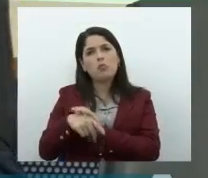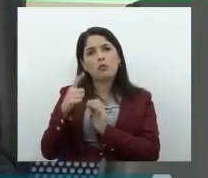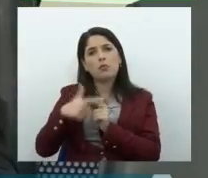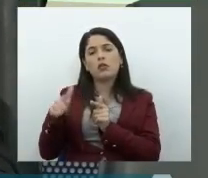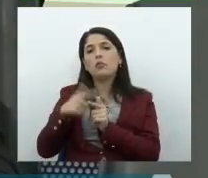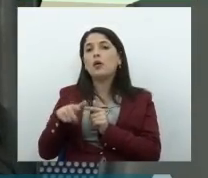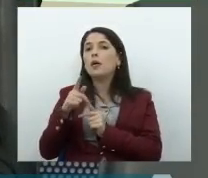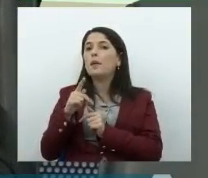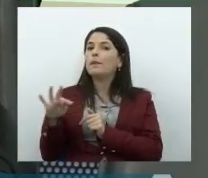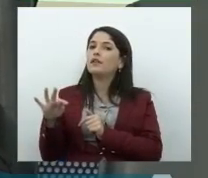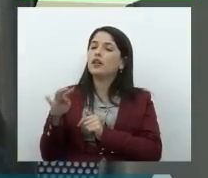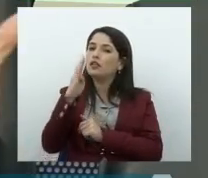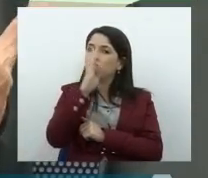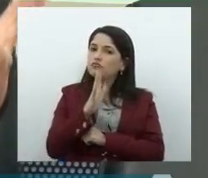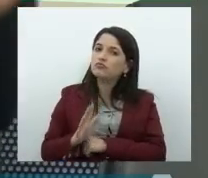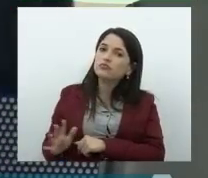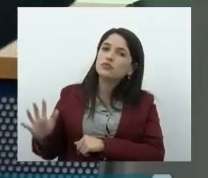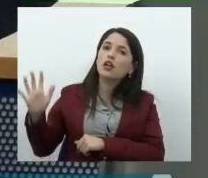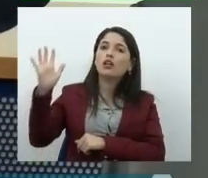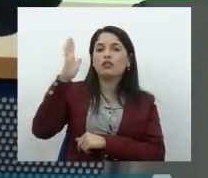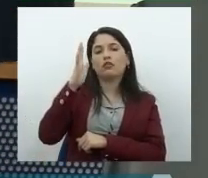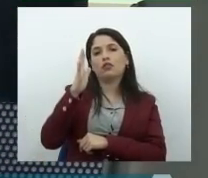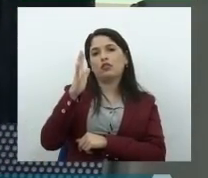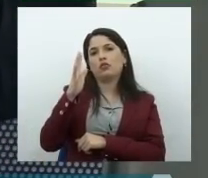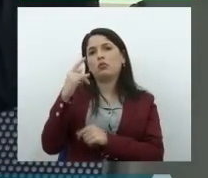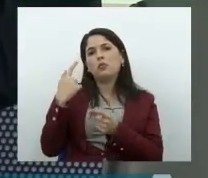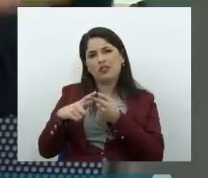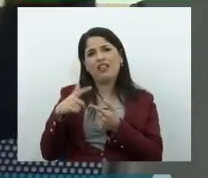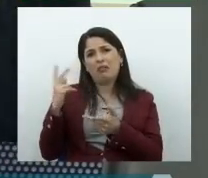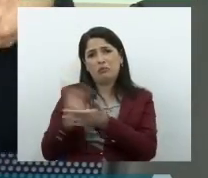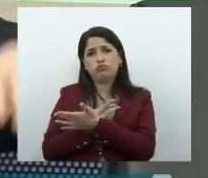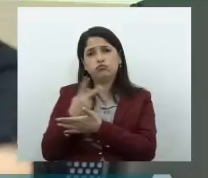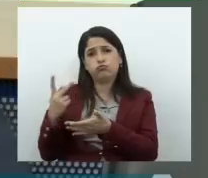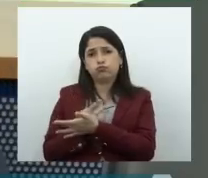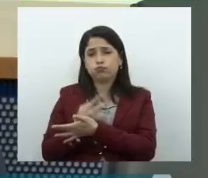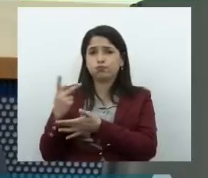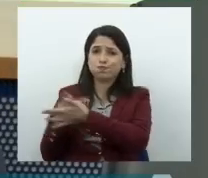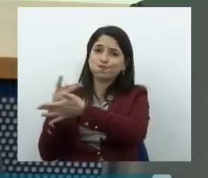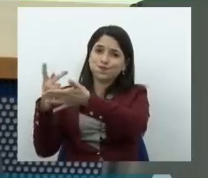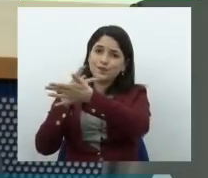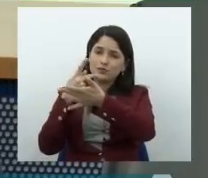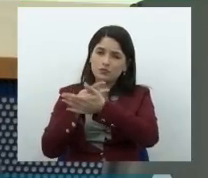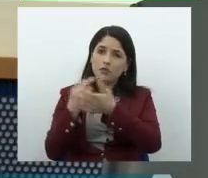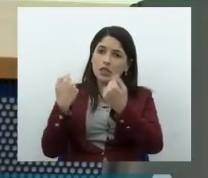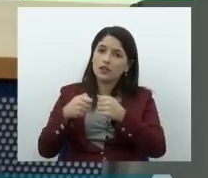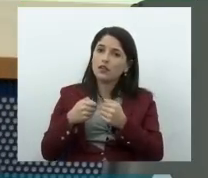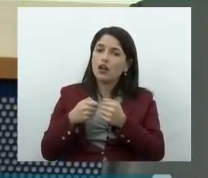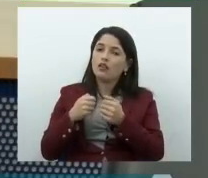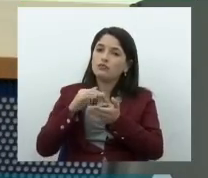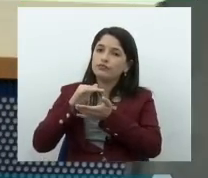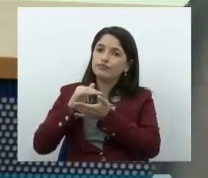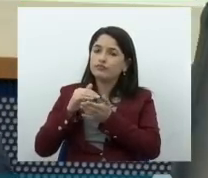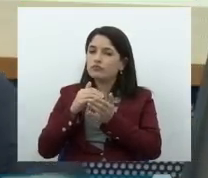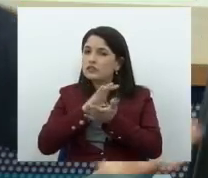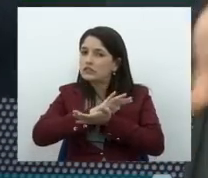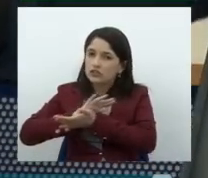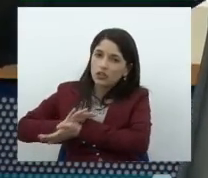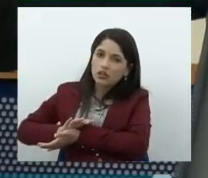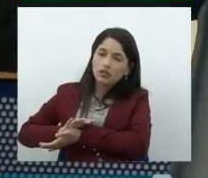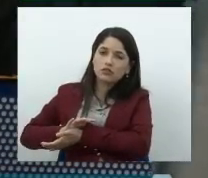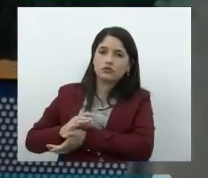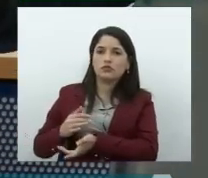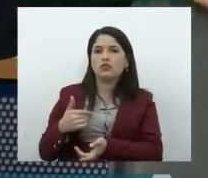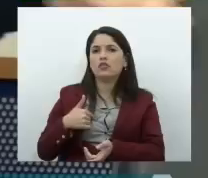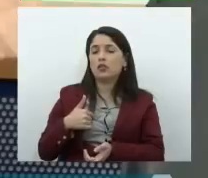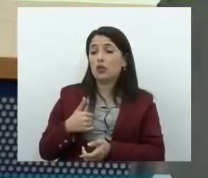ser combatidas? E foram essas deformações que me levaram a sair do PT. Sabe por que eu saí do PT,